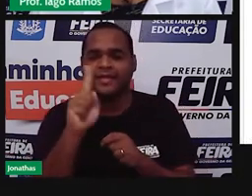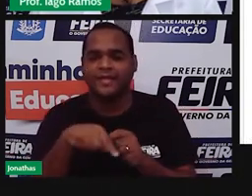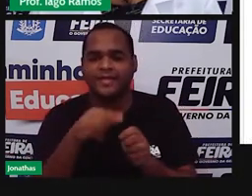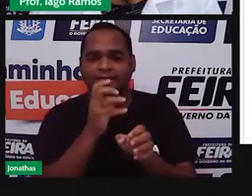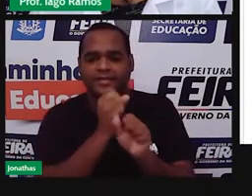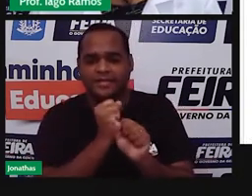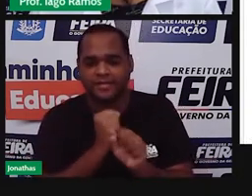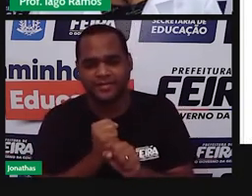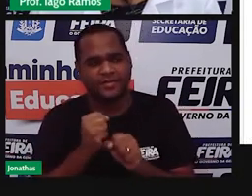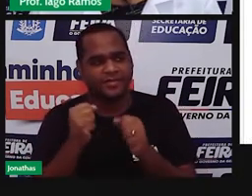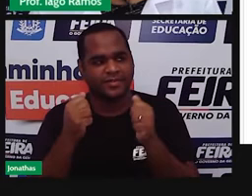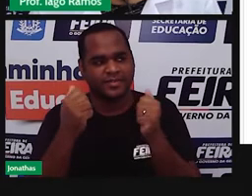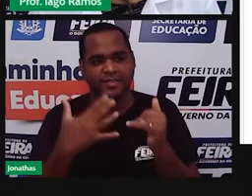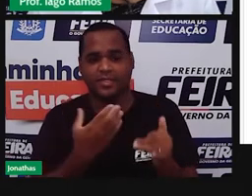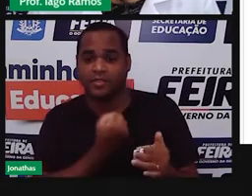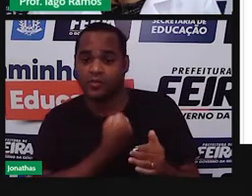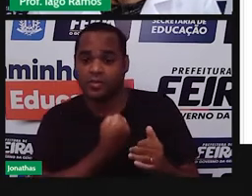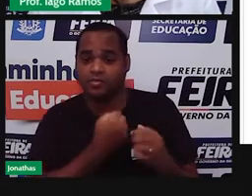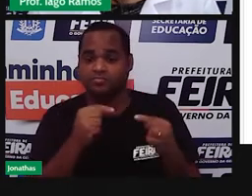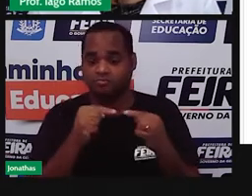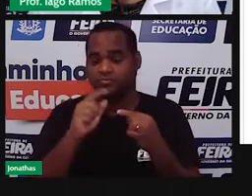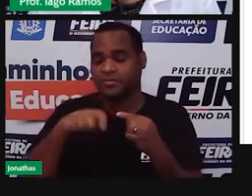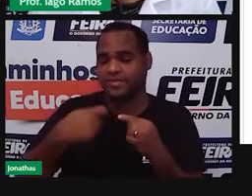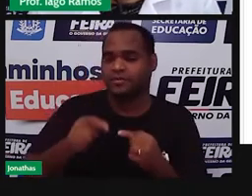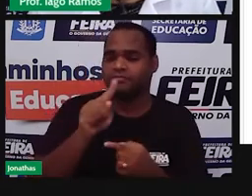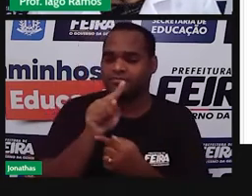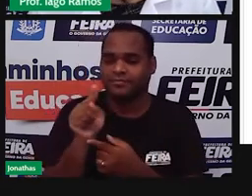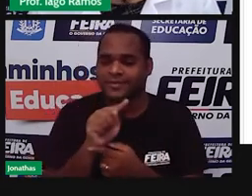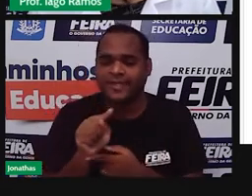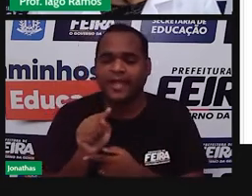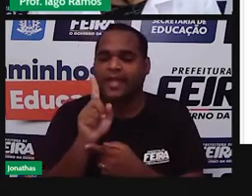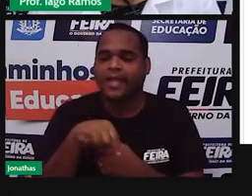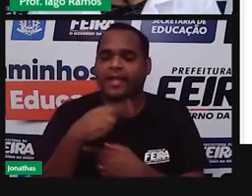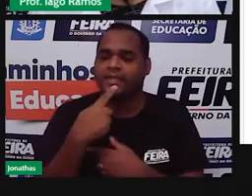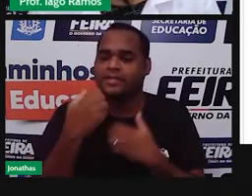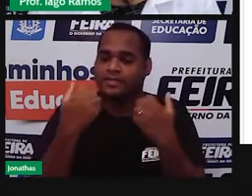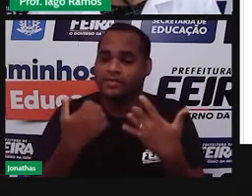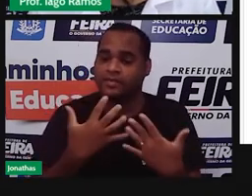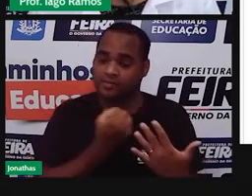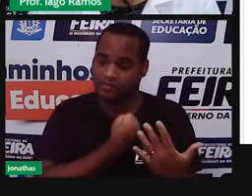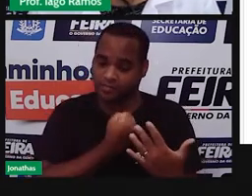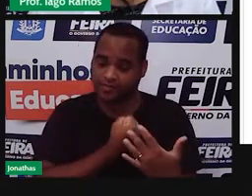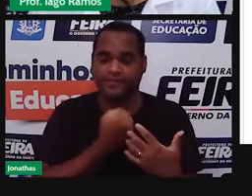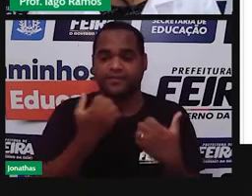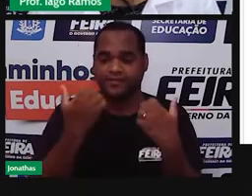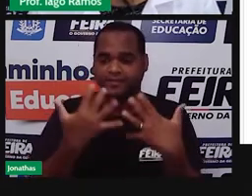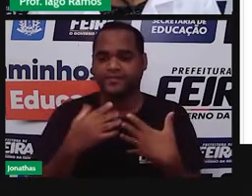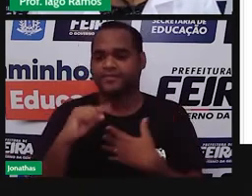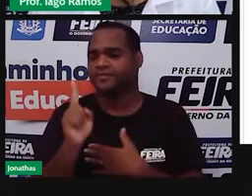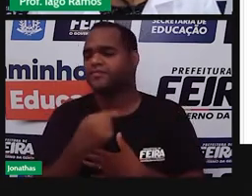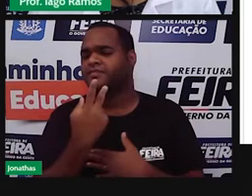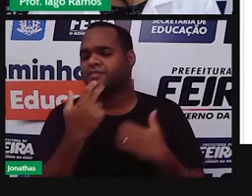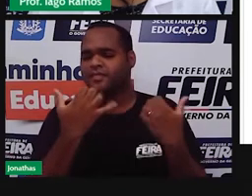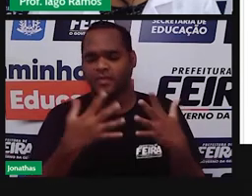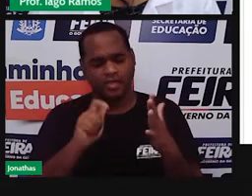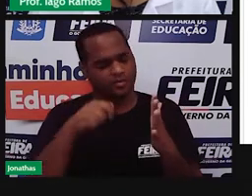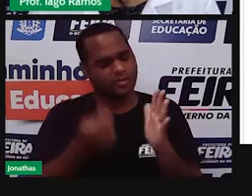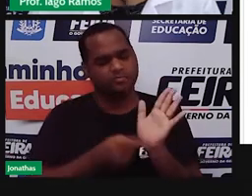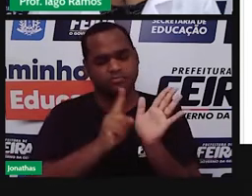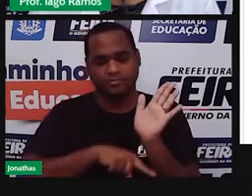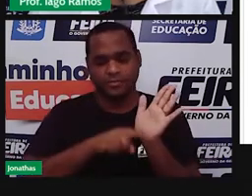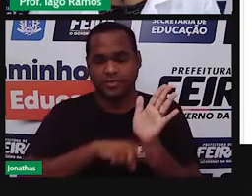é uma soma de números inteiros. Esses números inteiros, os dois são